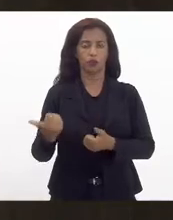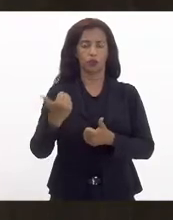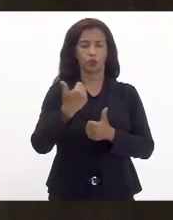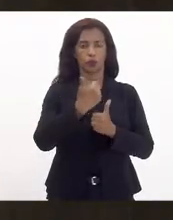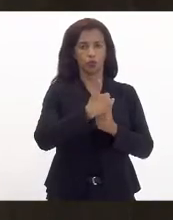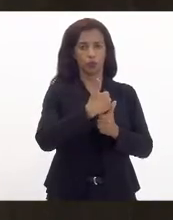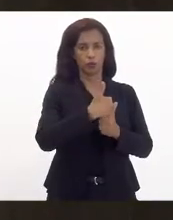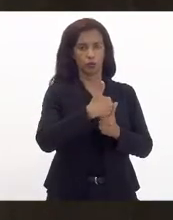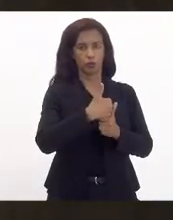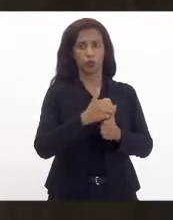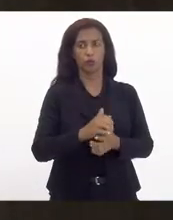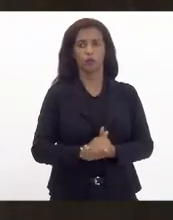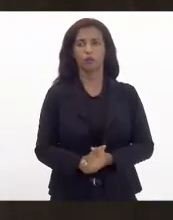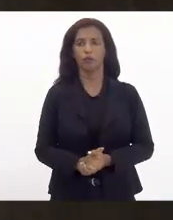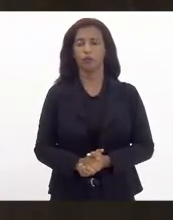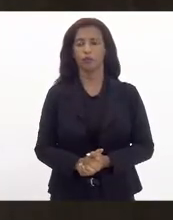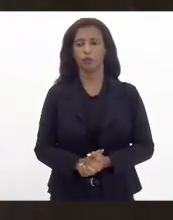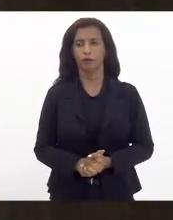substitutivo